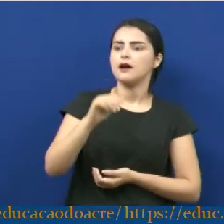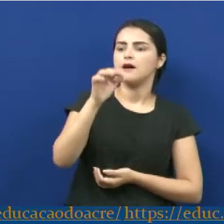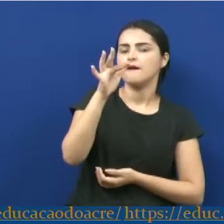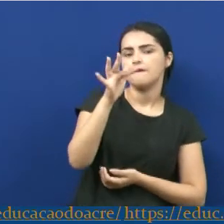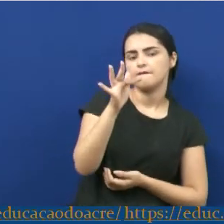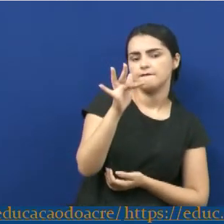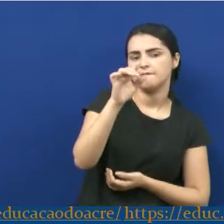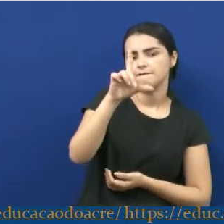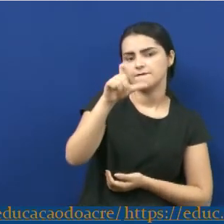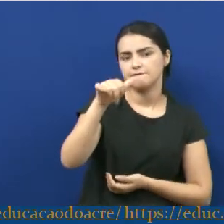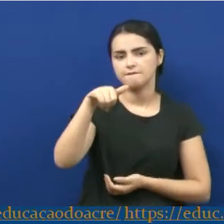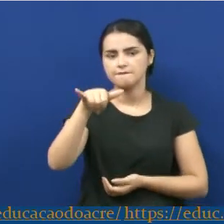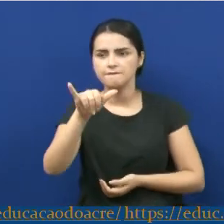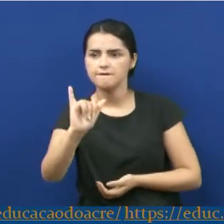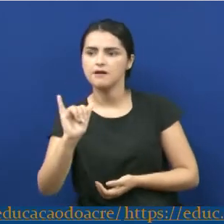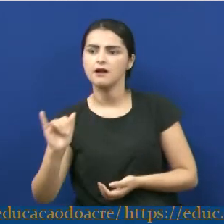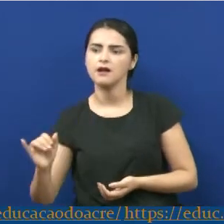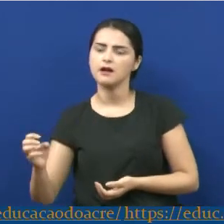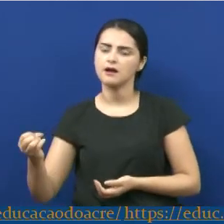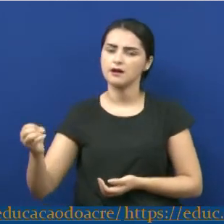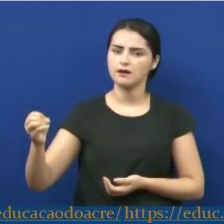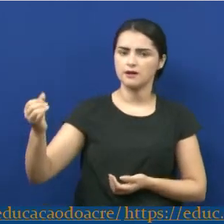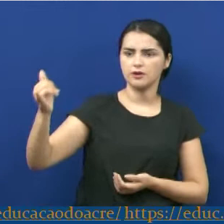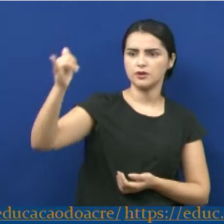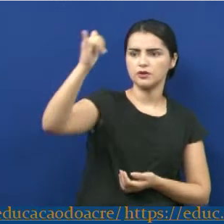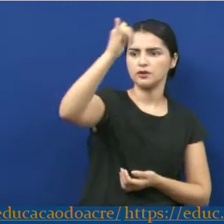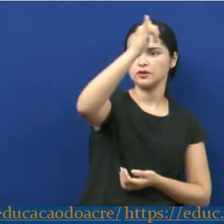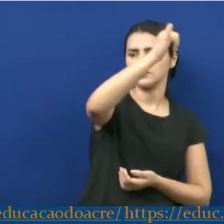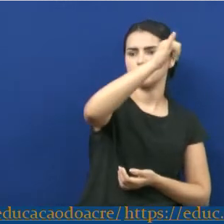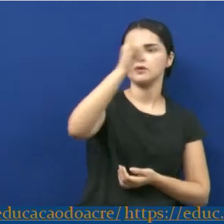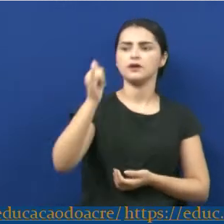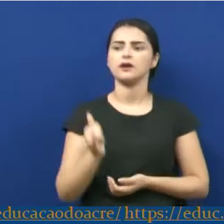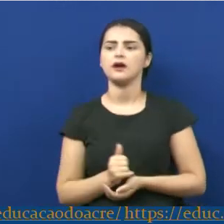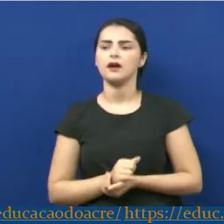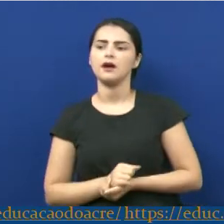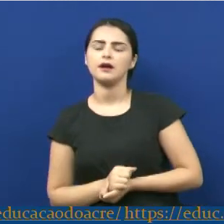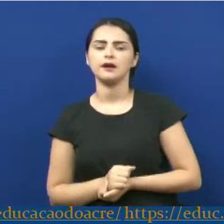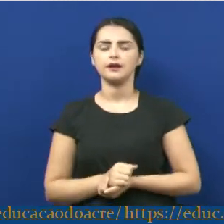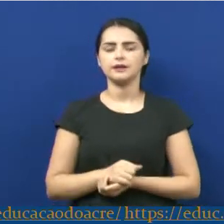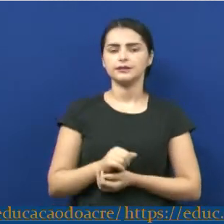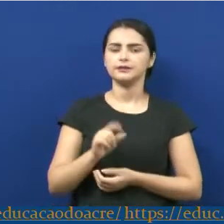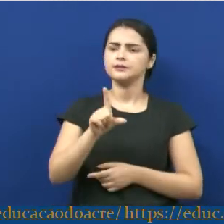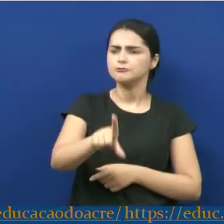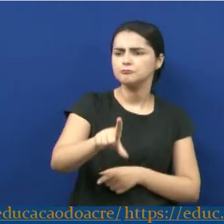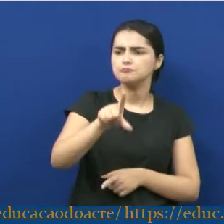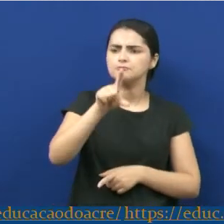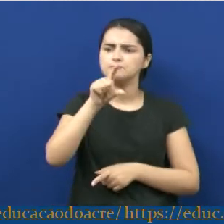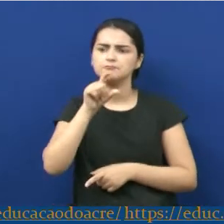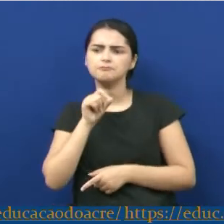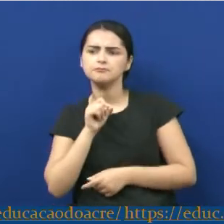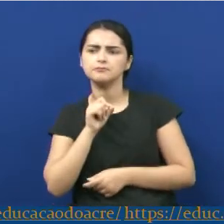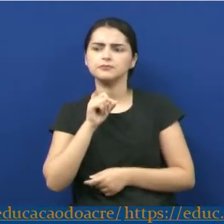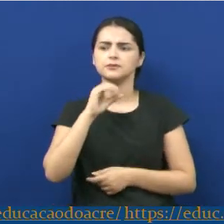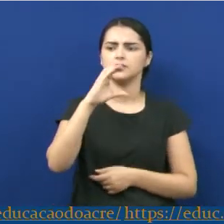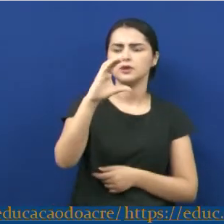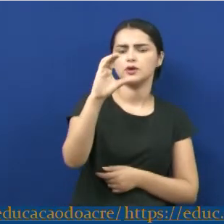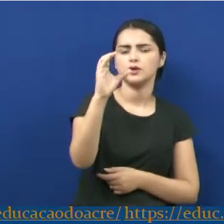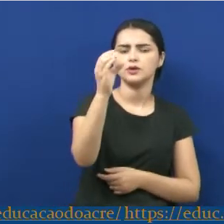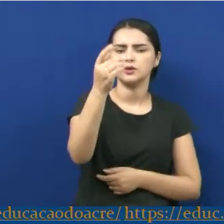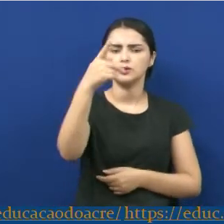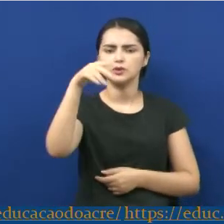flew. Voei, voou. Choose, escolher. Chose,